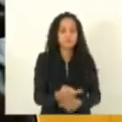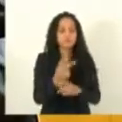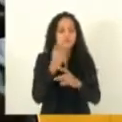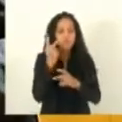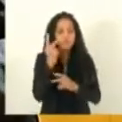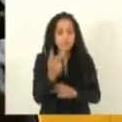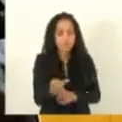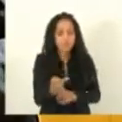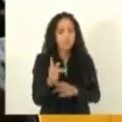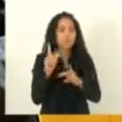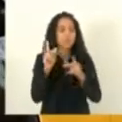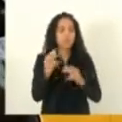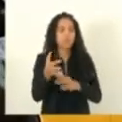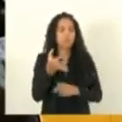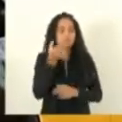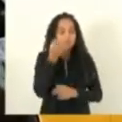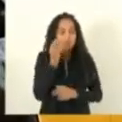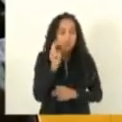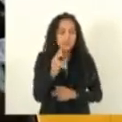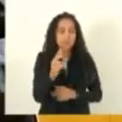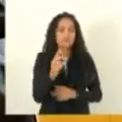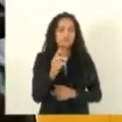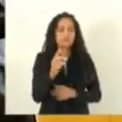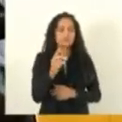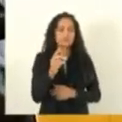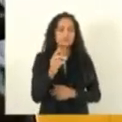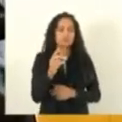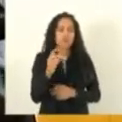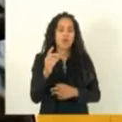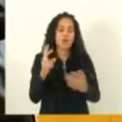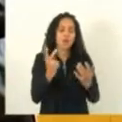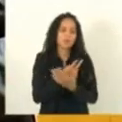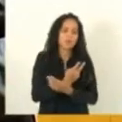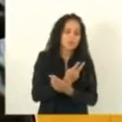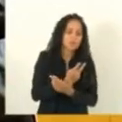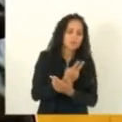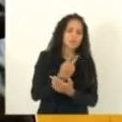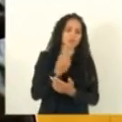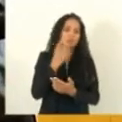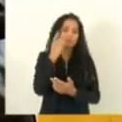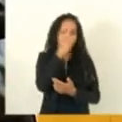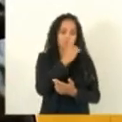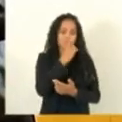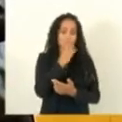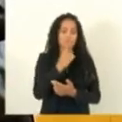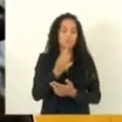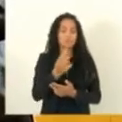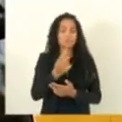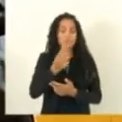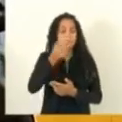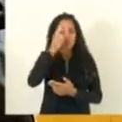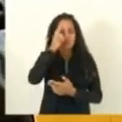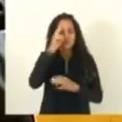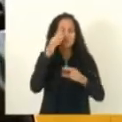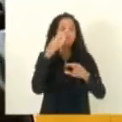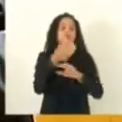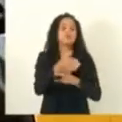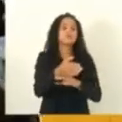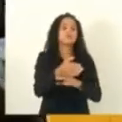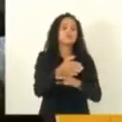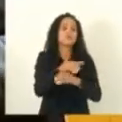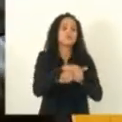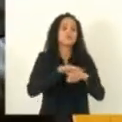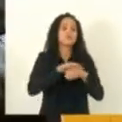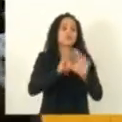caso do Kevin. Eu fui lá logo, foi no final de semana, segunda-feira de manhã, eu estava lá conversando com a Comissão de Ética do Hospital.